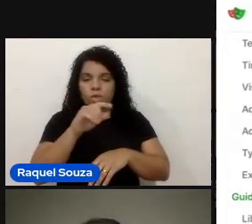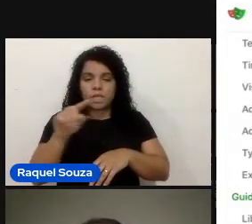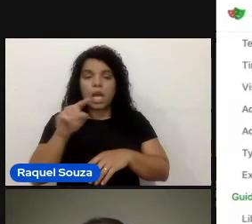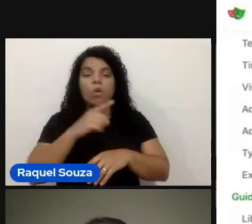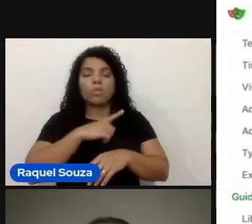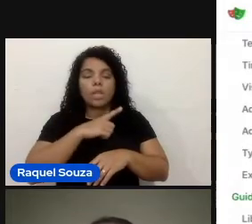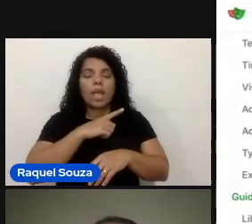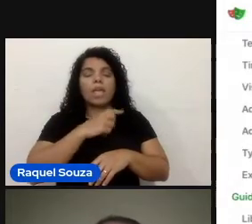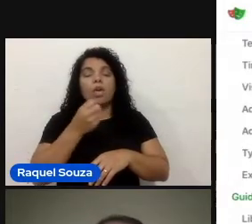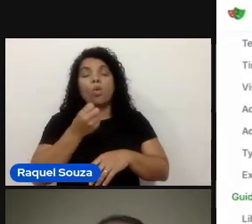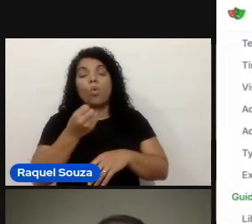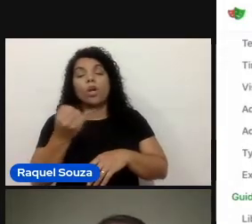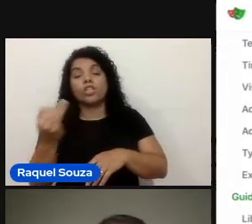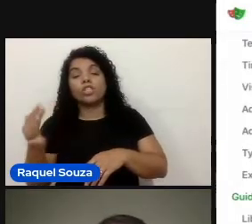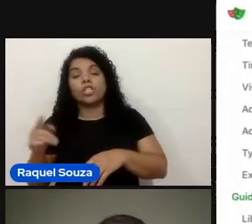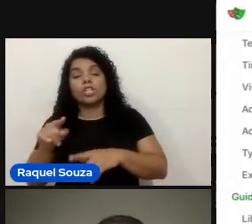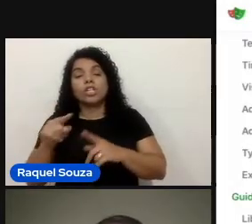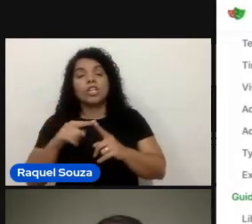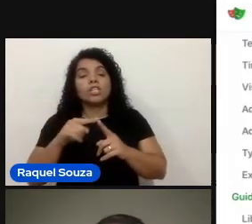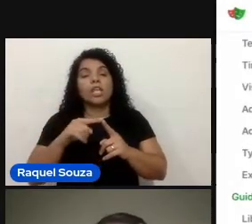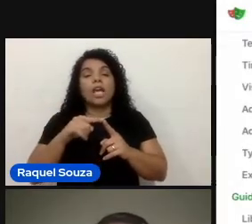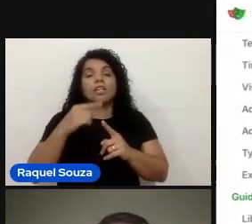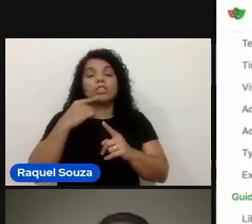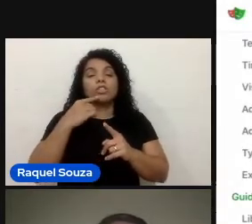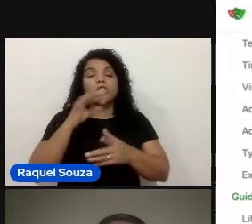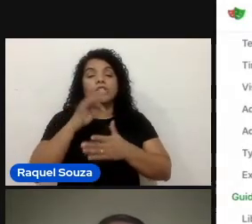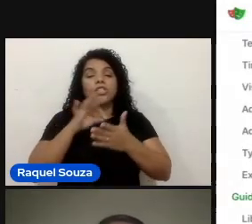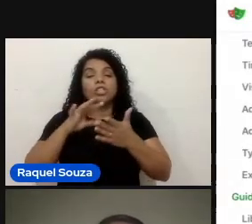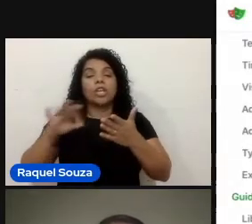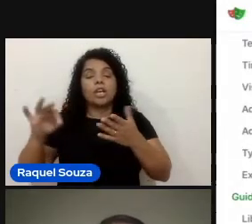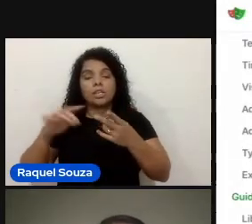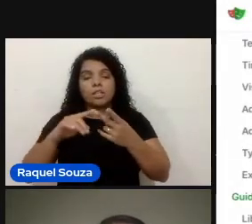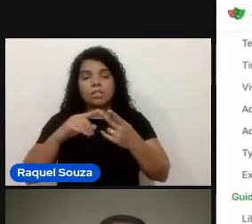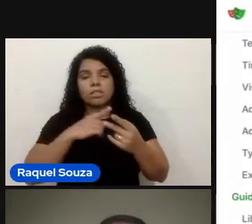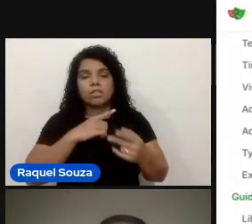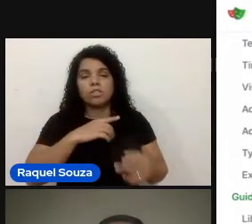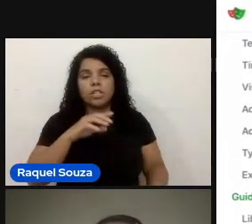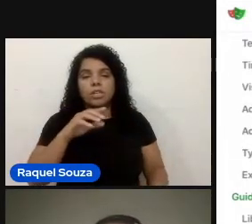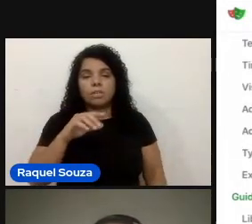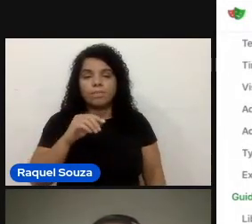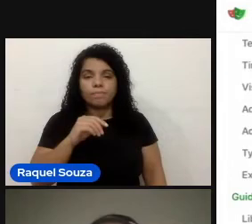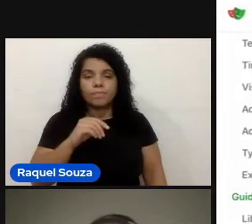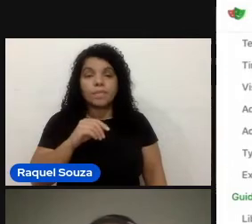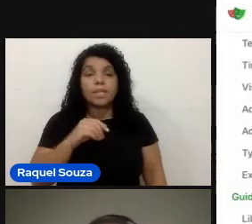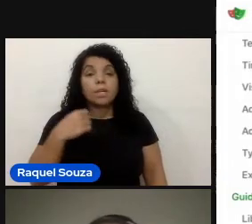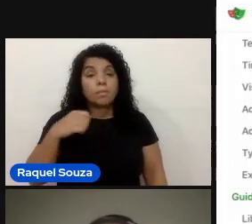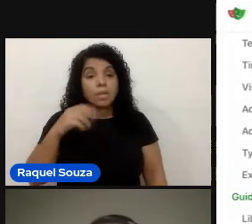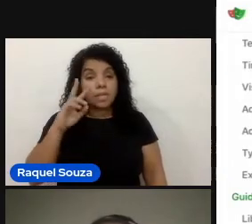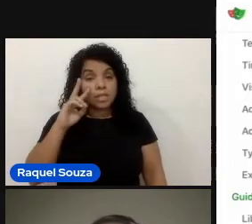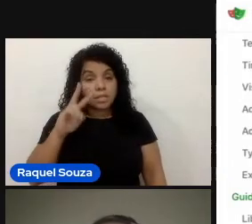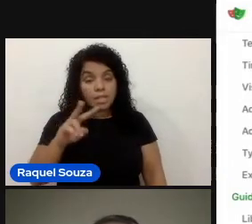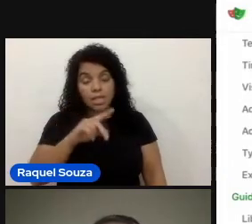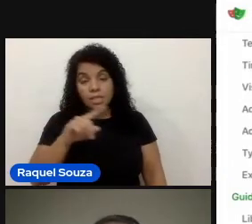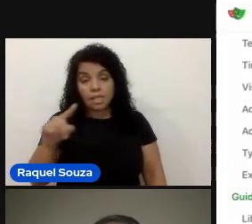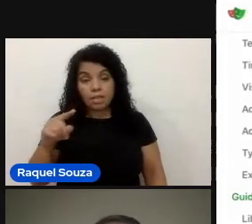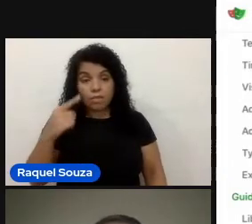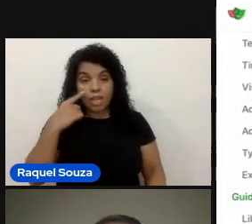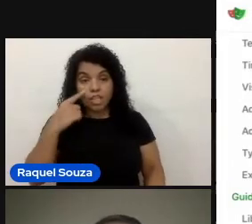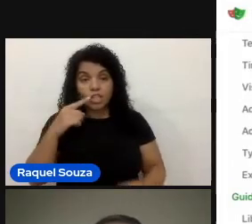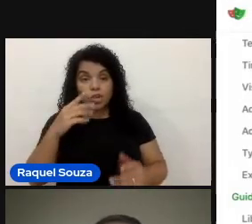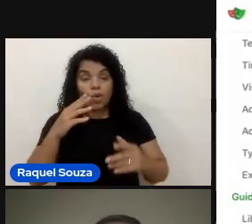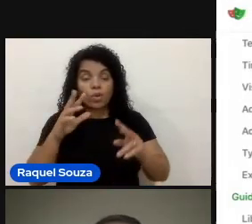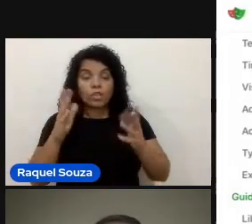quantidade de checks de actionability, segundo ele. Tem que ficar de olho em algumas funções,